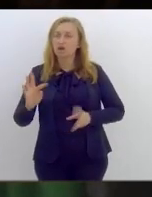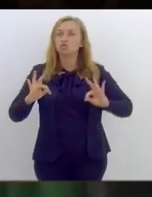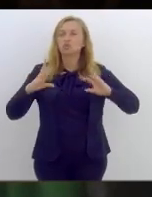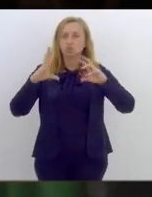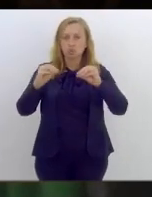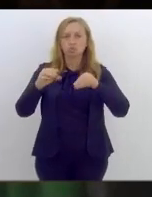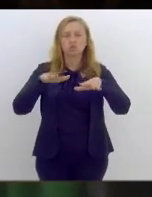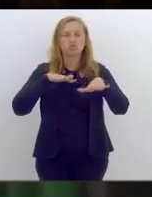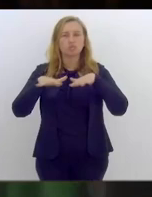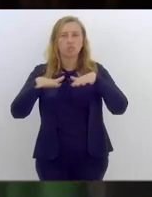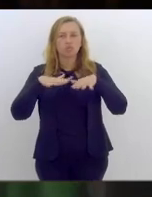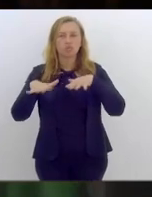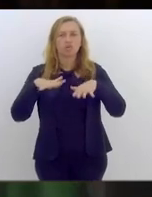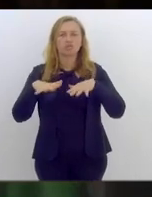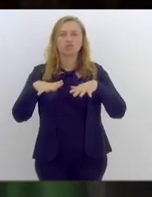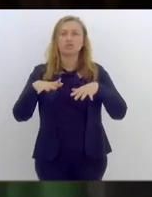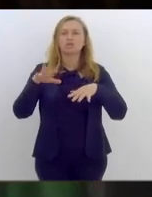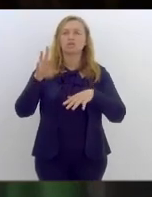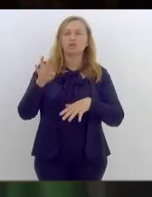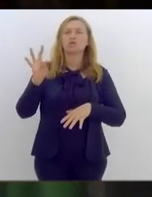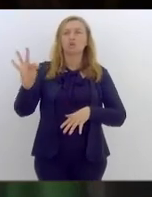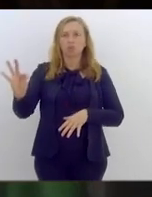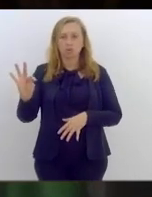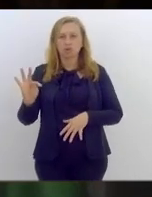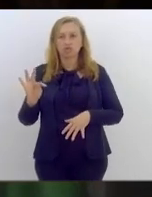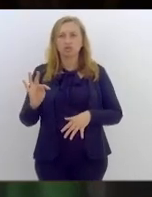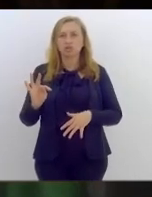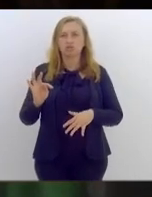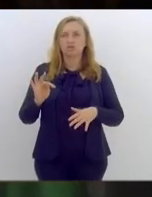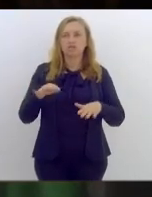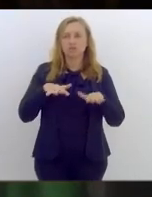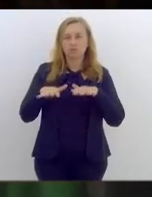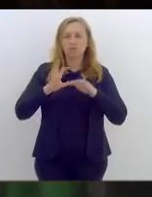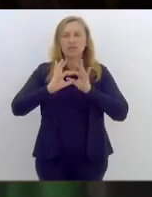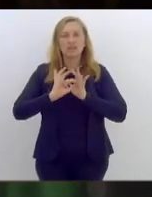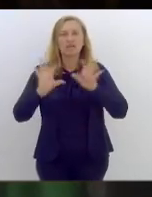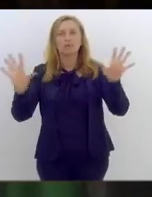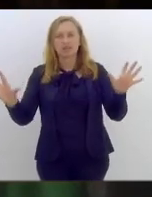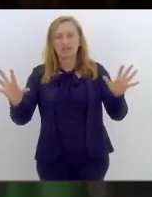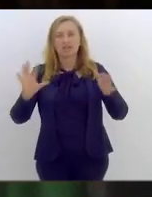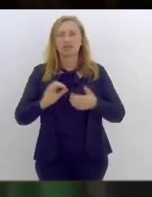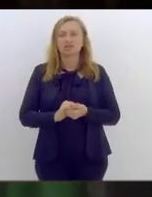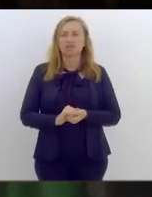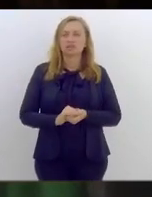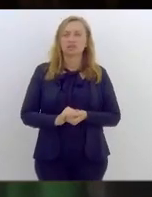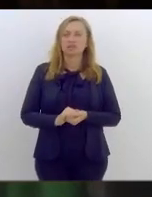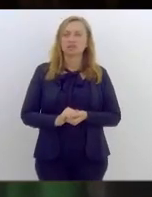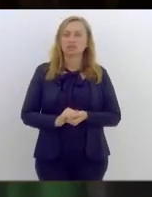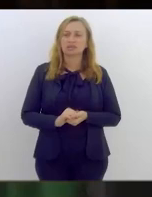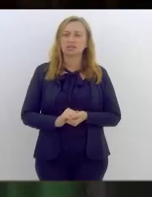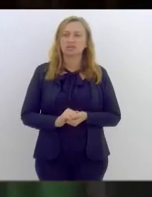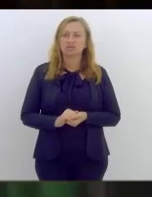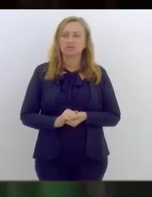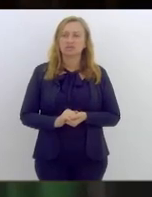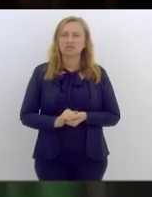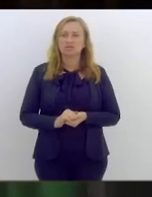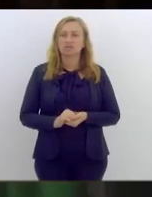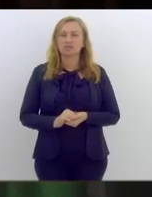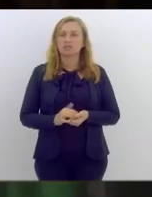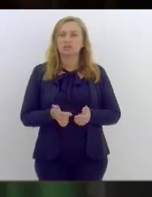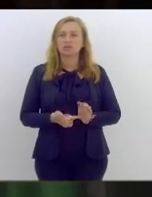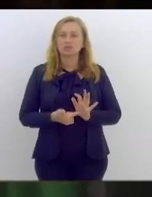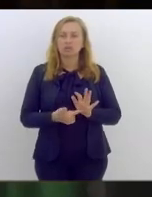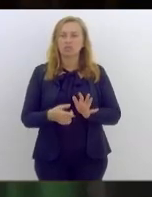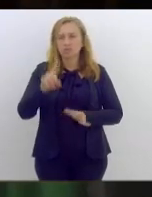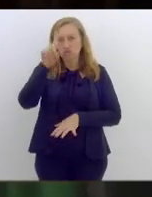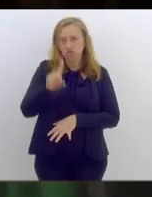desse movimento de Ruth de Souza e com esse movimento de liberdade, de demarcar os nossos direitos como